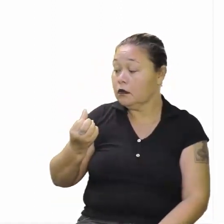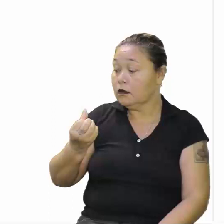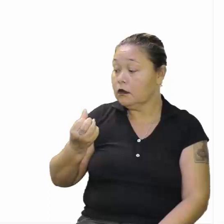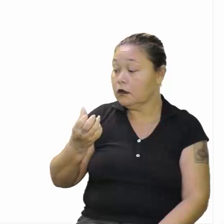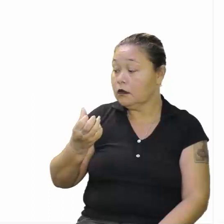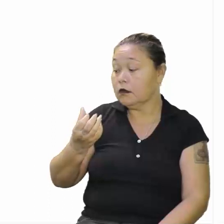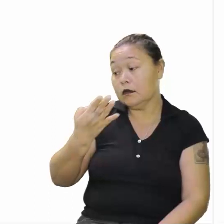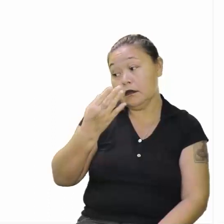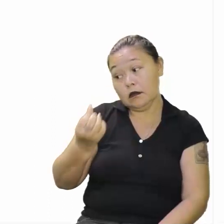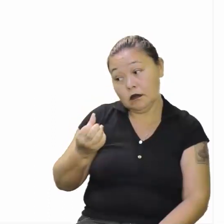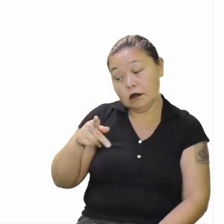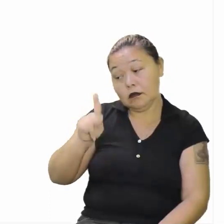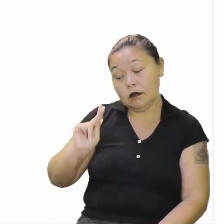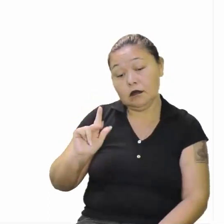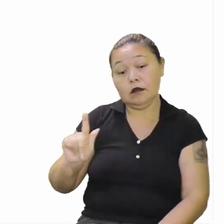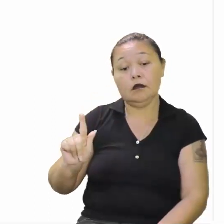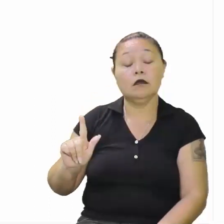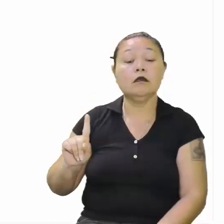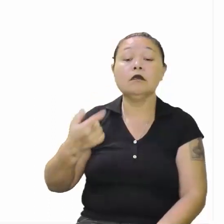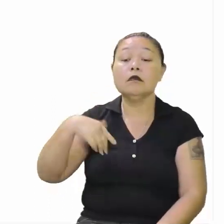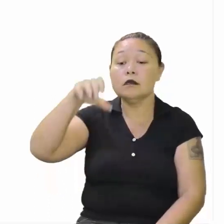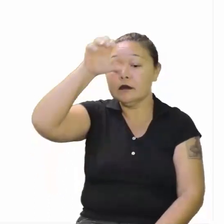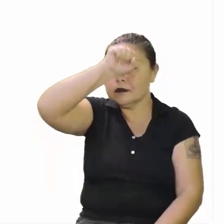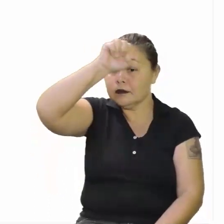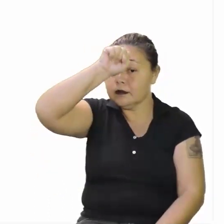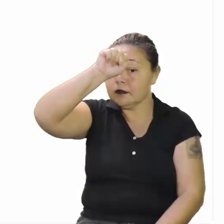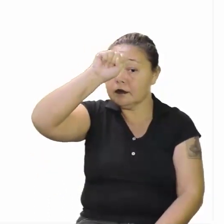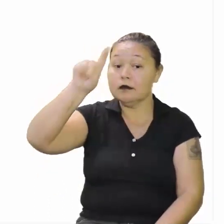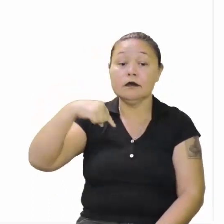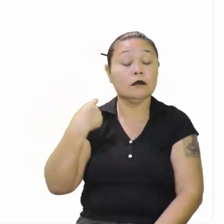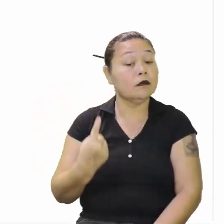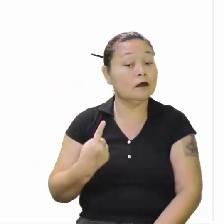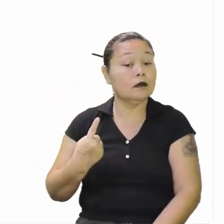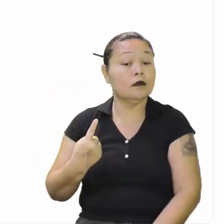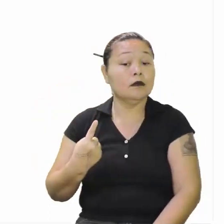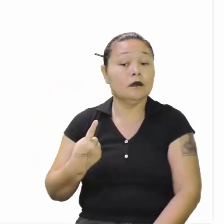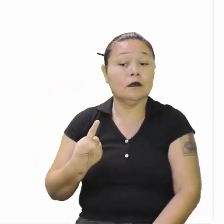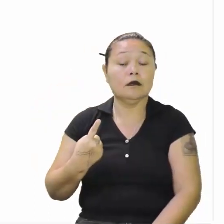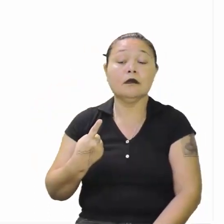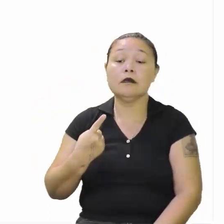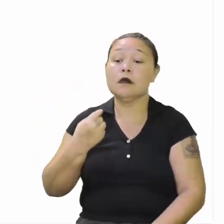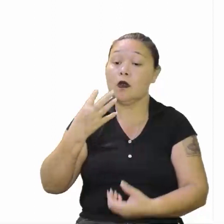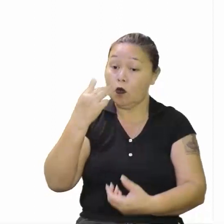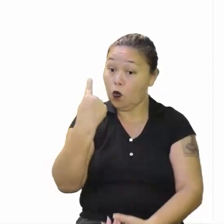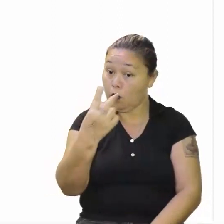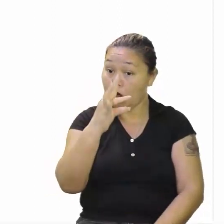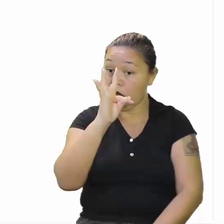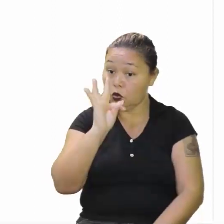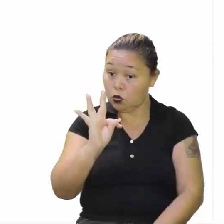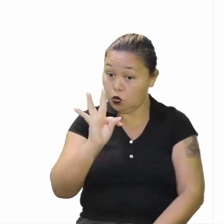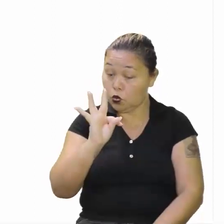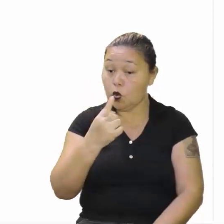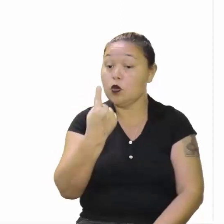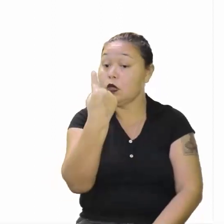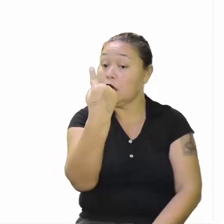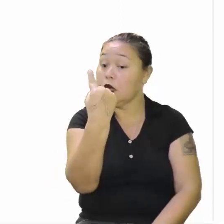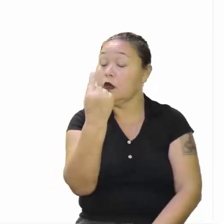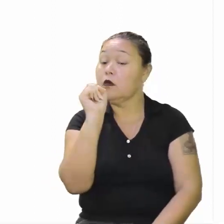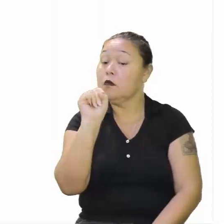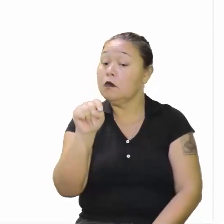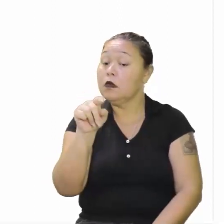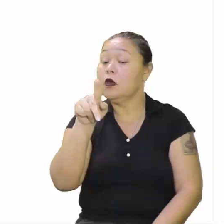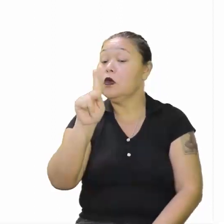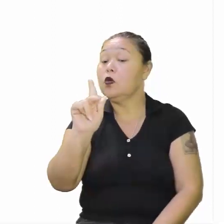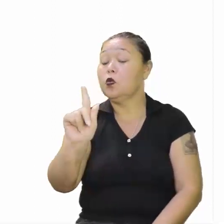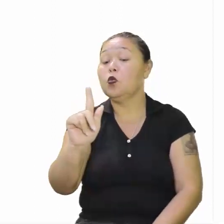0,460 quilogramas. Nós aprendemos, meu caro aluno, que uma tonelada tem 1.000 quilos.